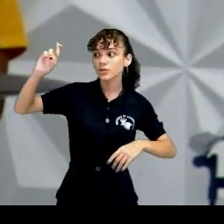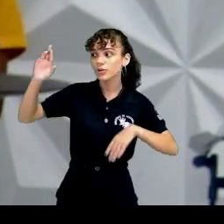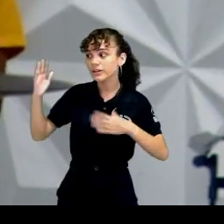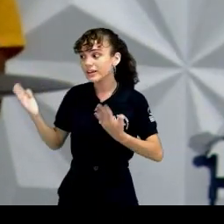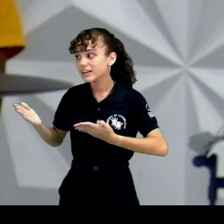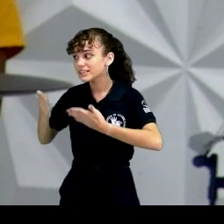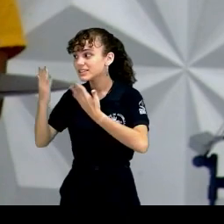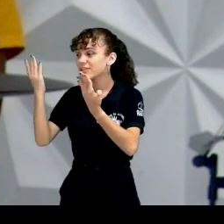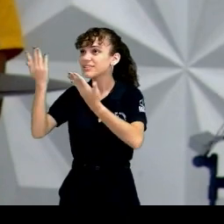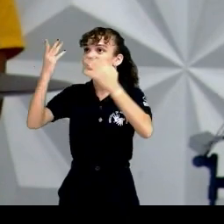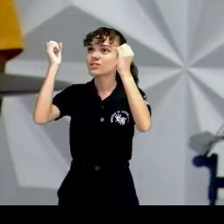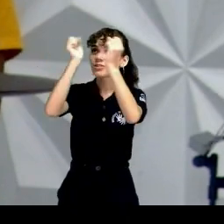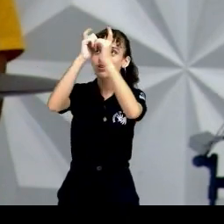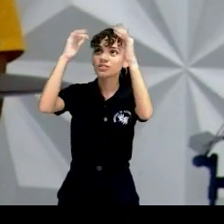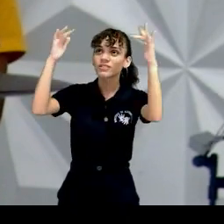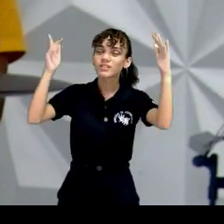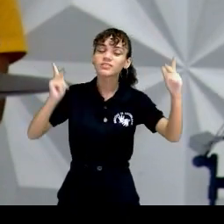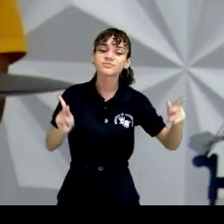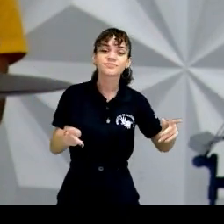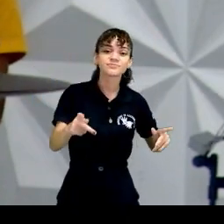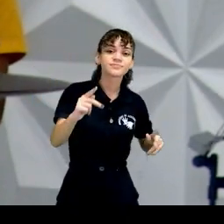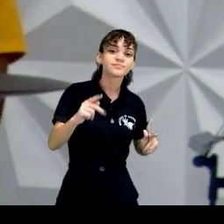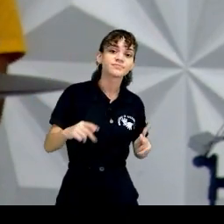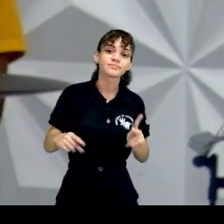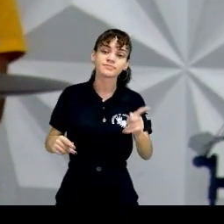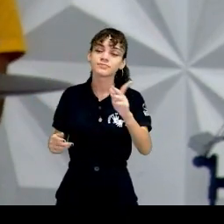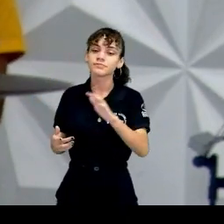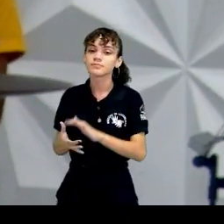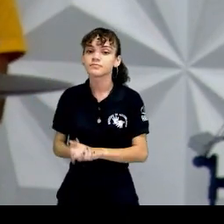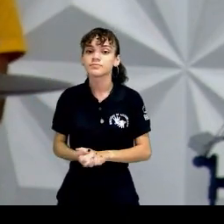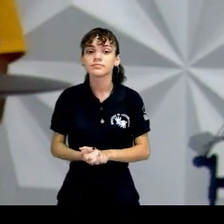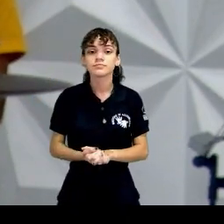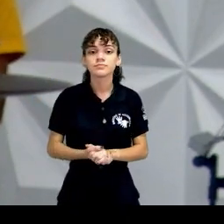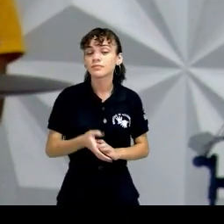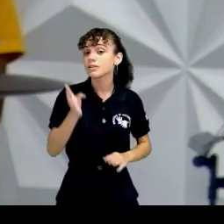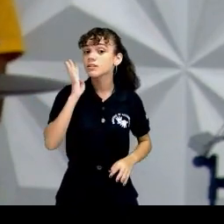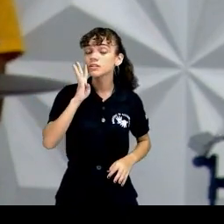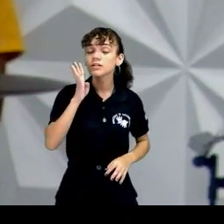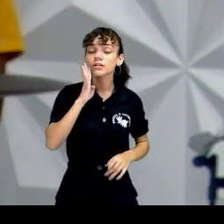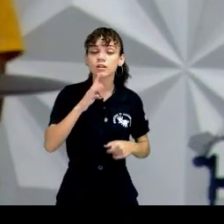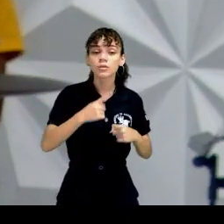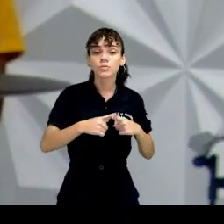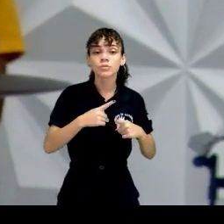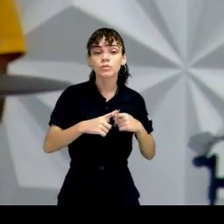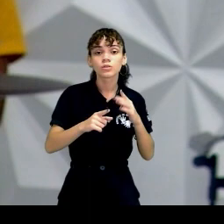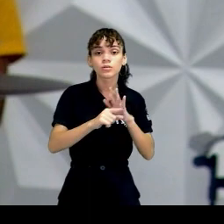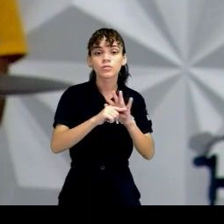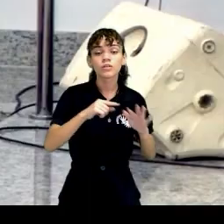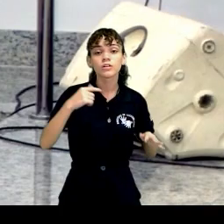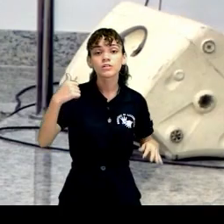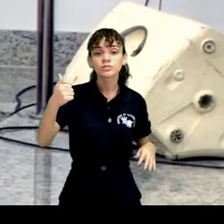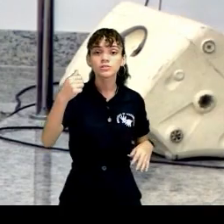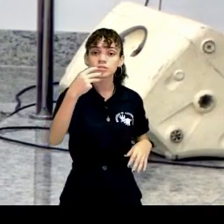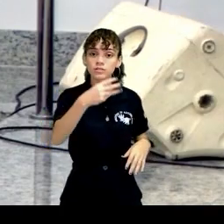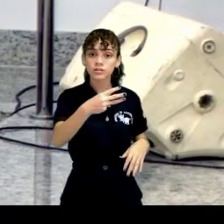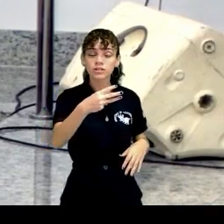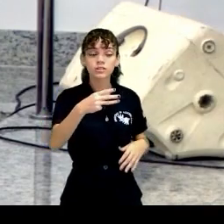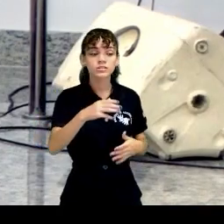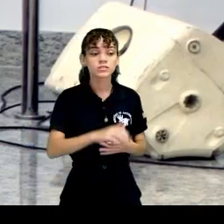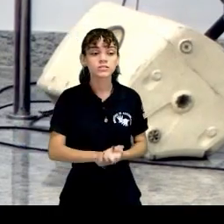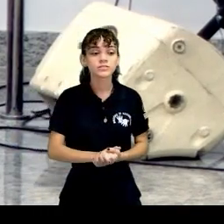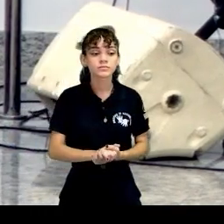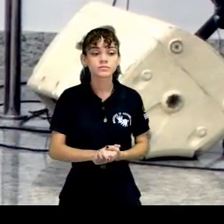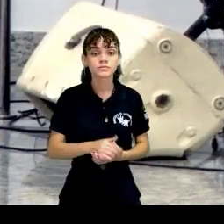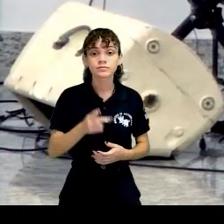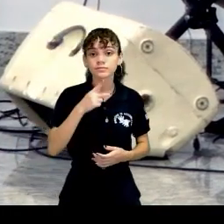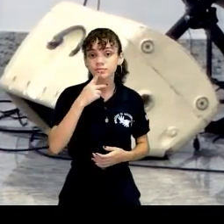Interessante que o verso 13, na continuação da experiência de Jesus, e gritava em alta voz: Jesus, Mestre,